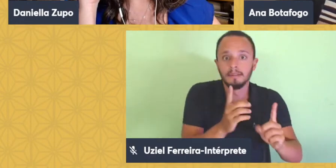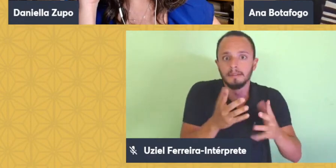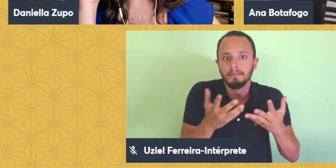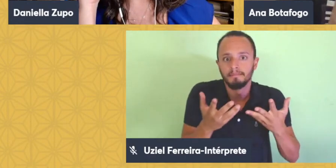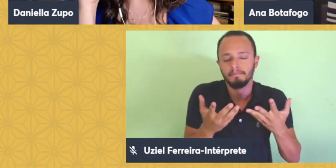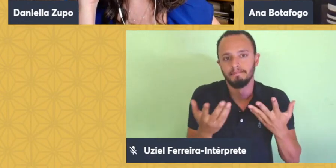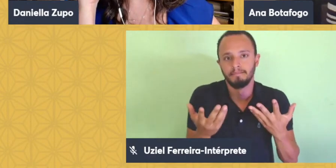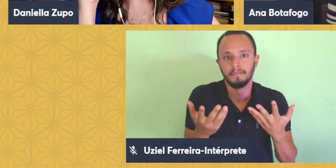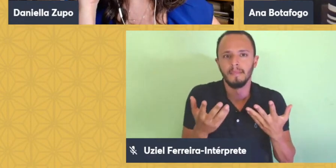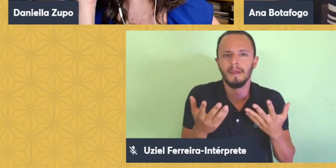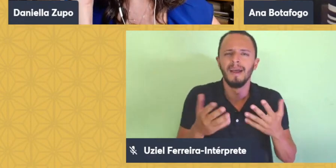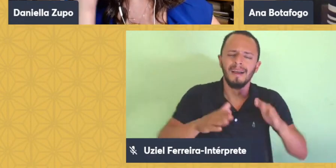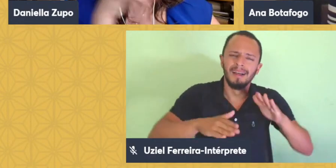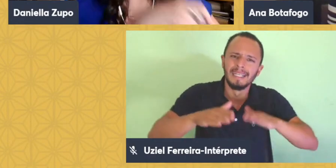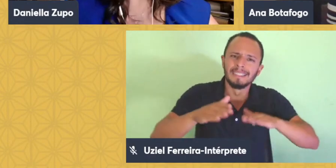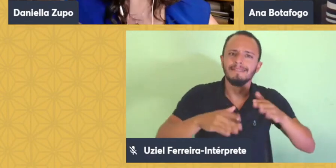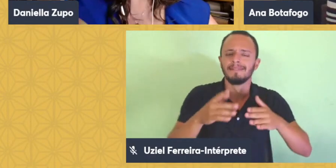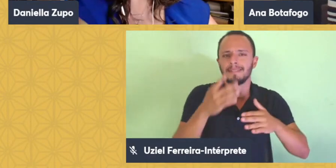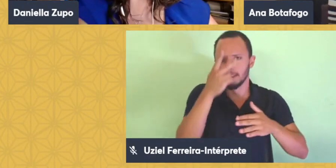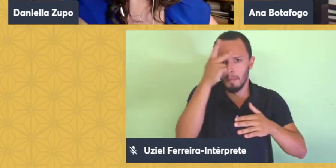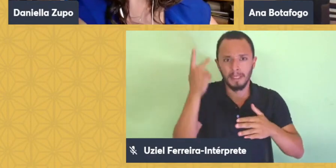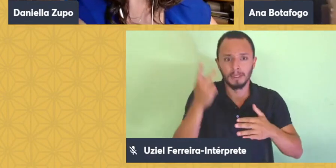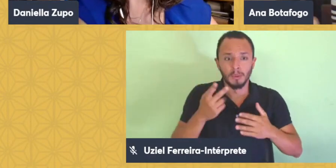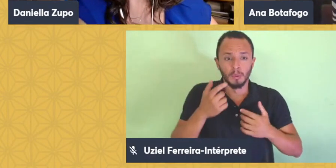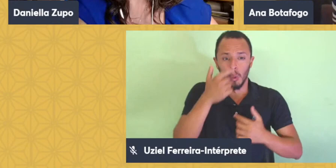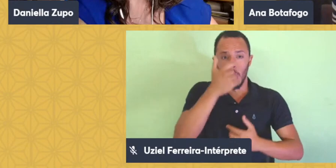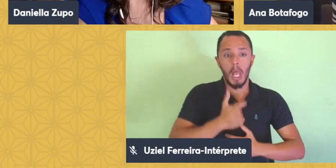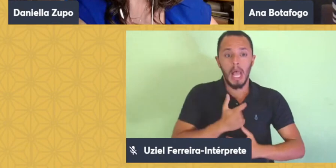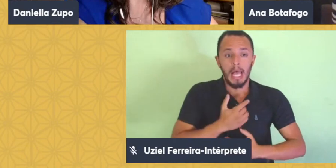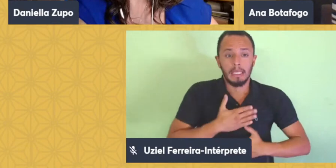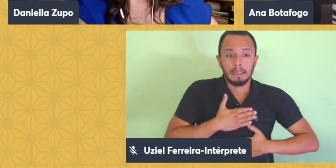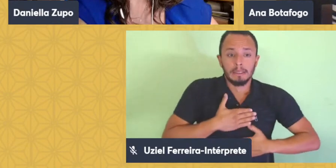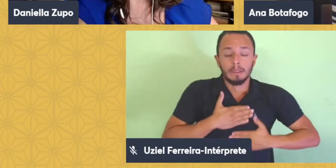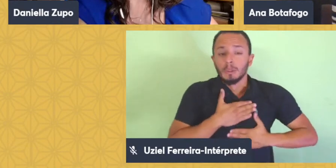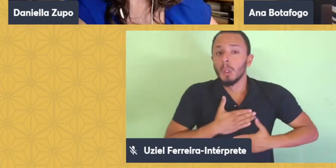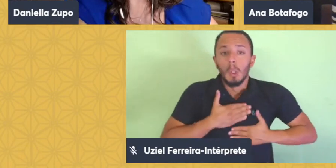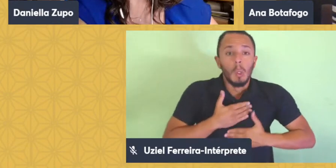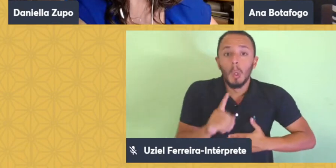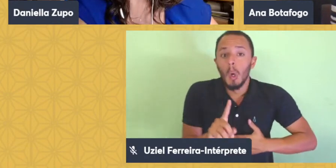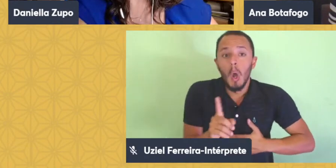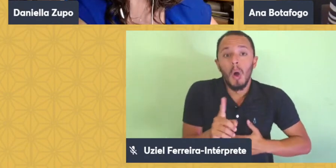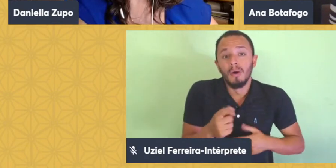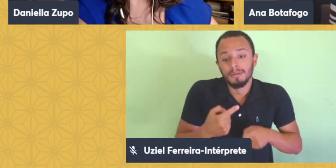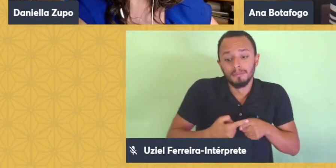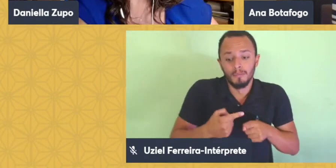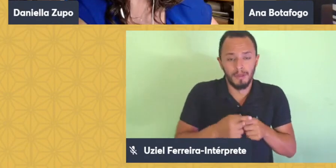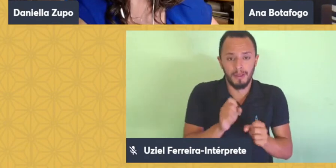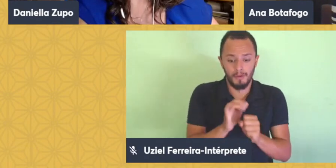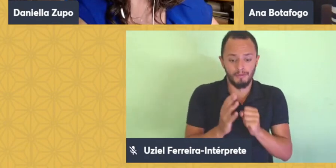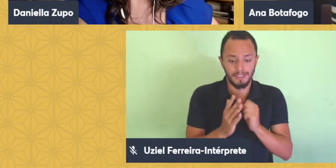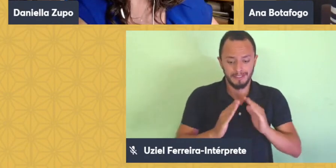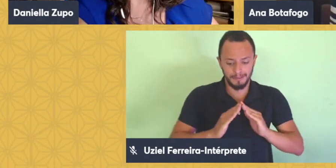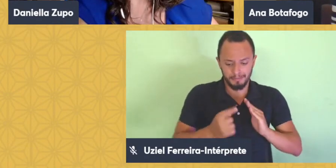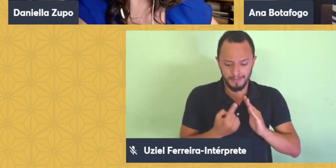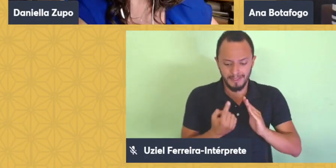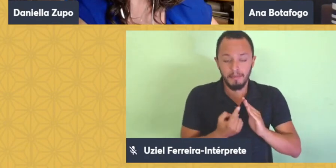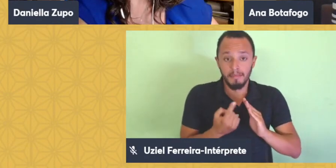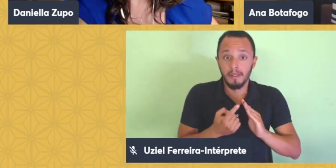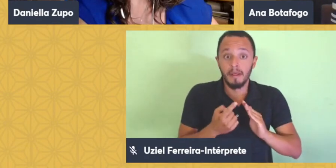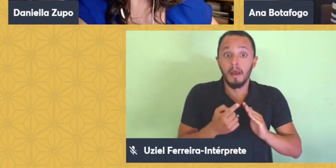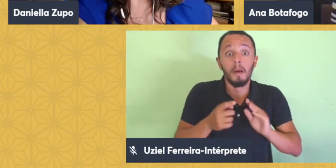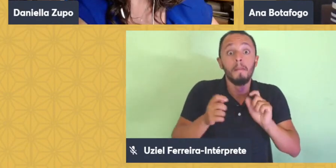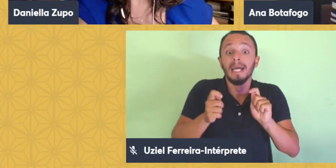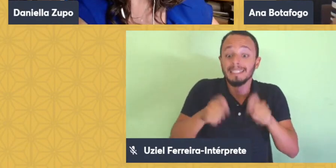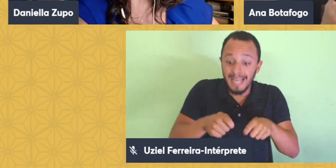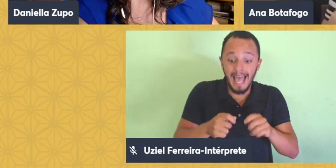estão felizes com seus próprios corpos com que resultou deles Depois dessa pandemia mas a tempo a